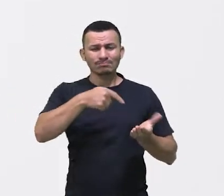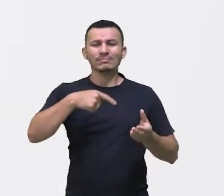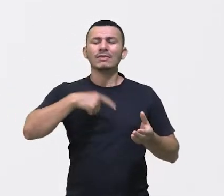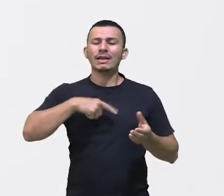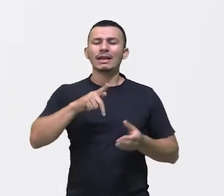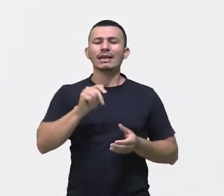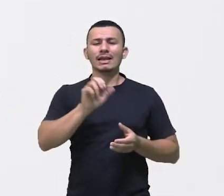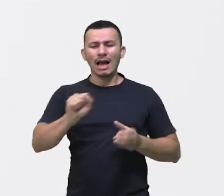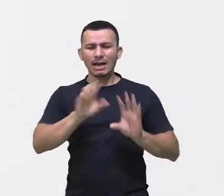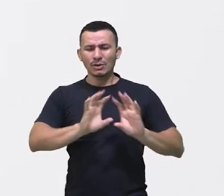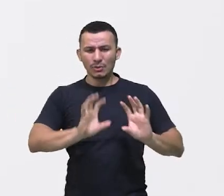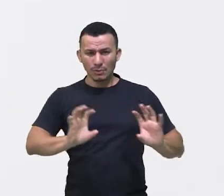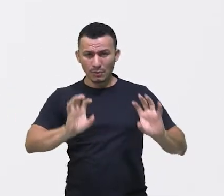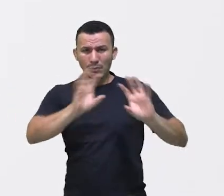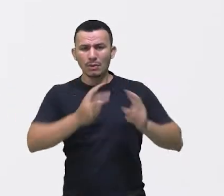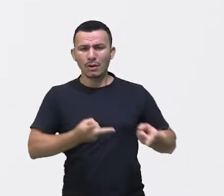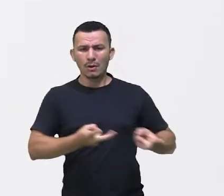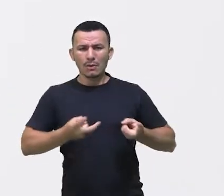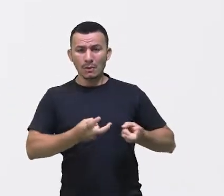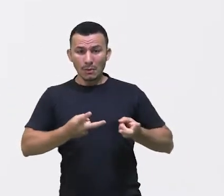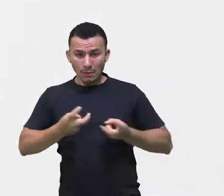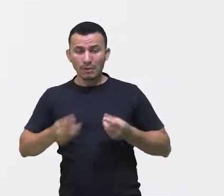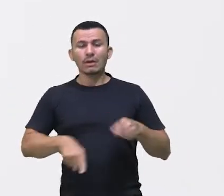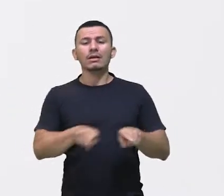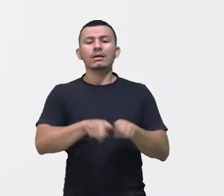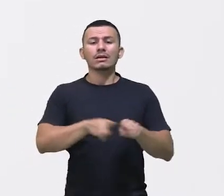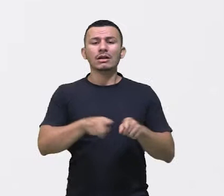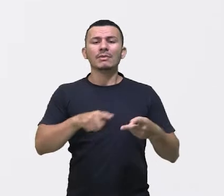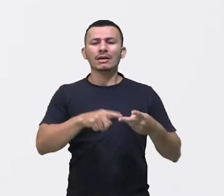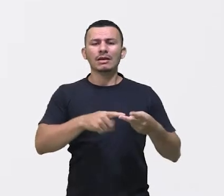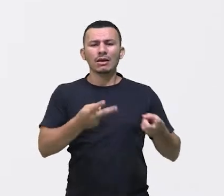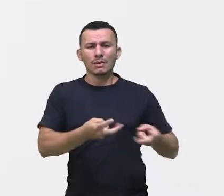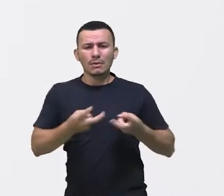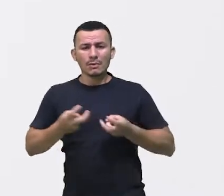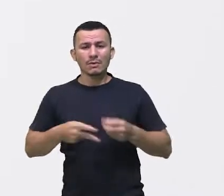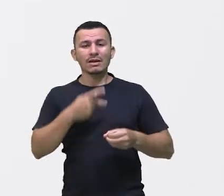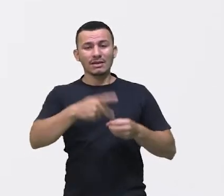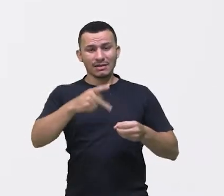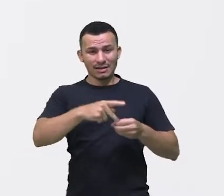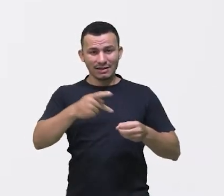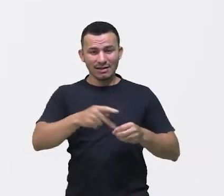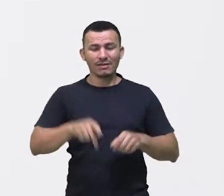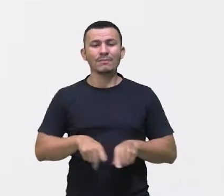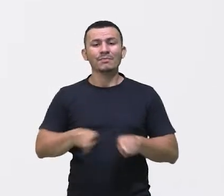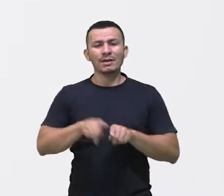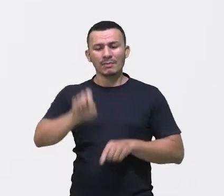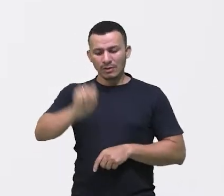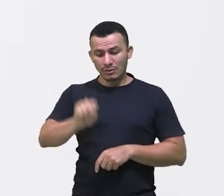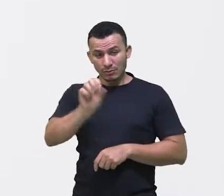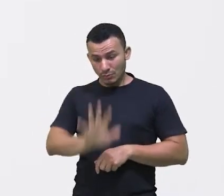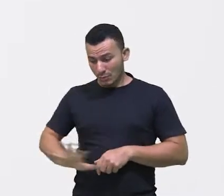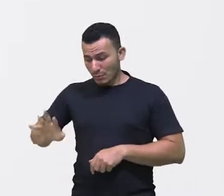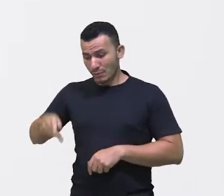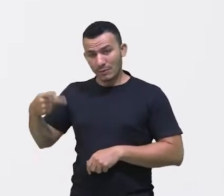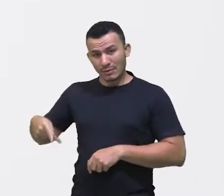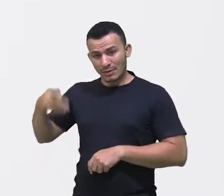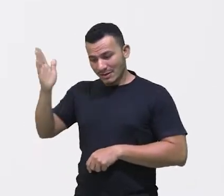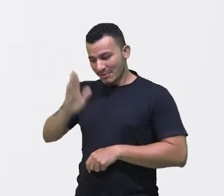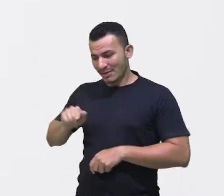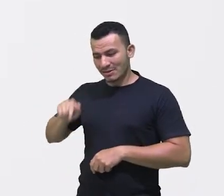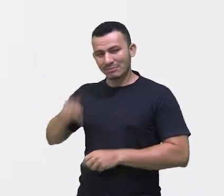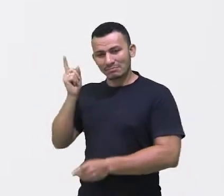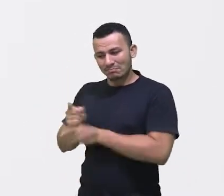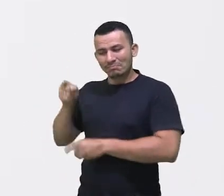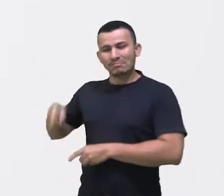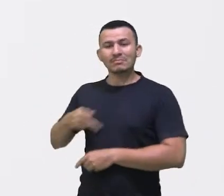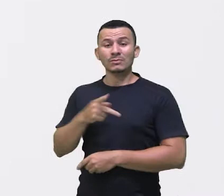natural, extrai gás natural, também como extrai petróleo. E também na região sudeste do nosso Brasil foi descoberto